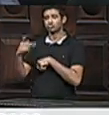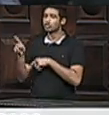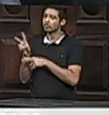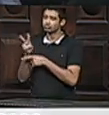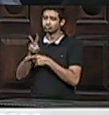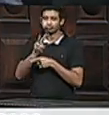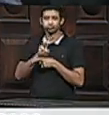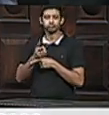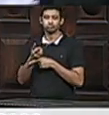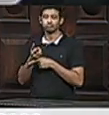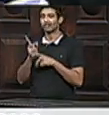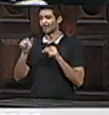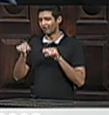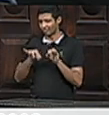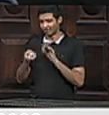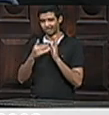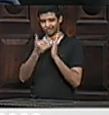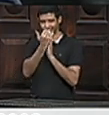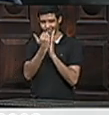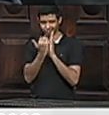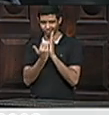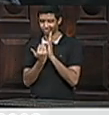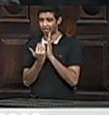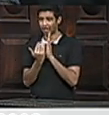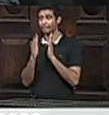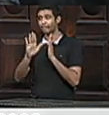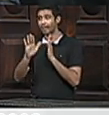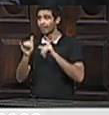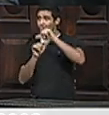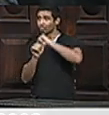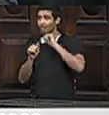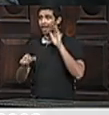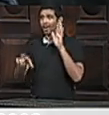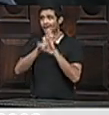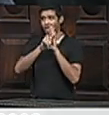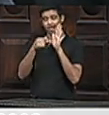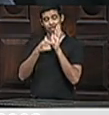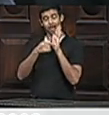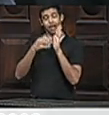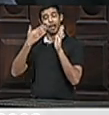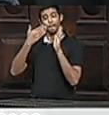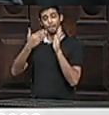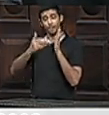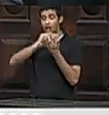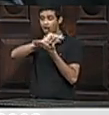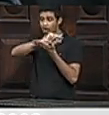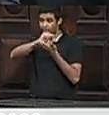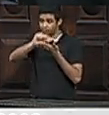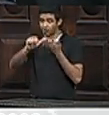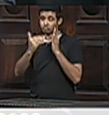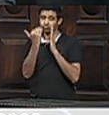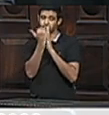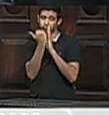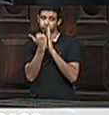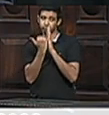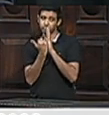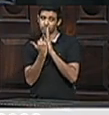na situação anterior, dando ao governador a prerrogativa de definir as entidades.